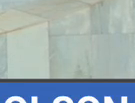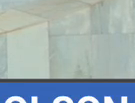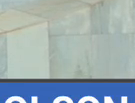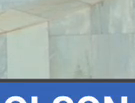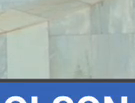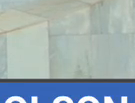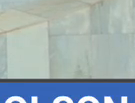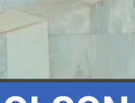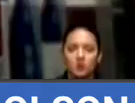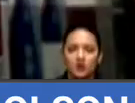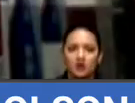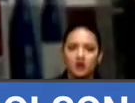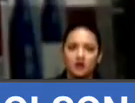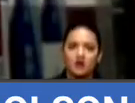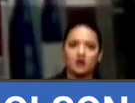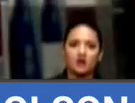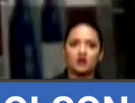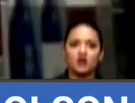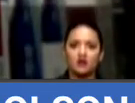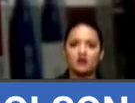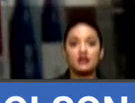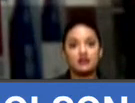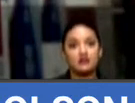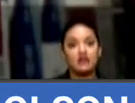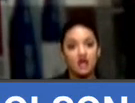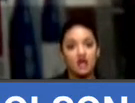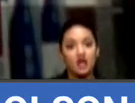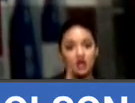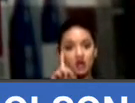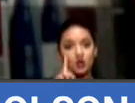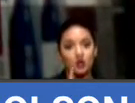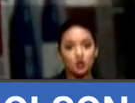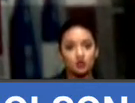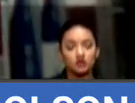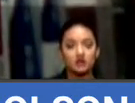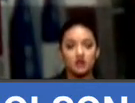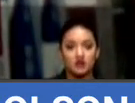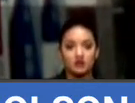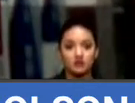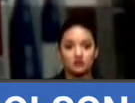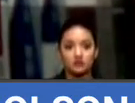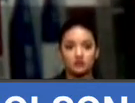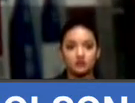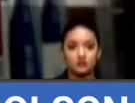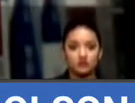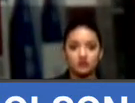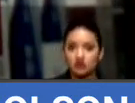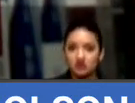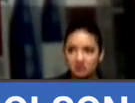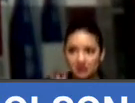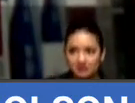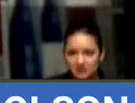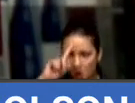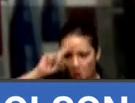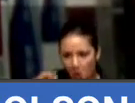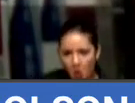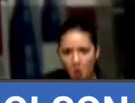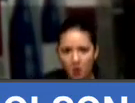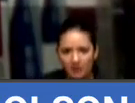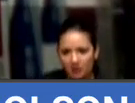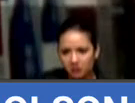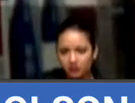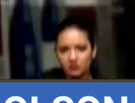não presencialmente. No voto, Celso de Mello manteve a defesa de que Bolsonaro deve se apresentar para o depoimento. Segundo ele,